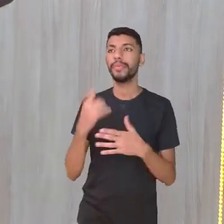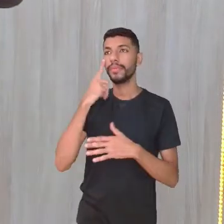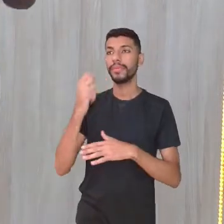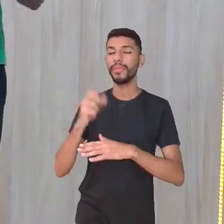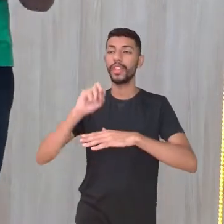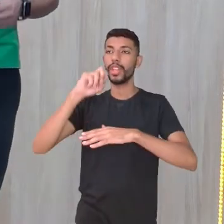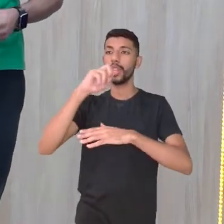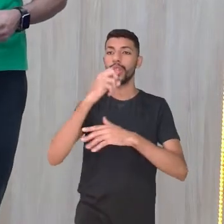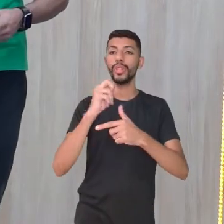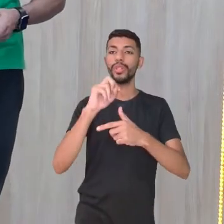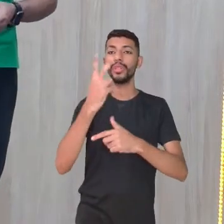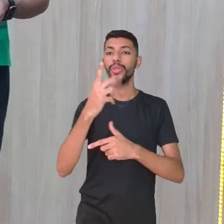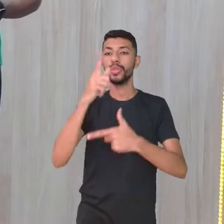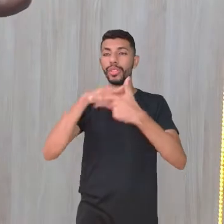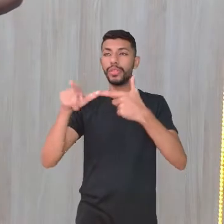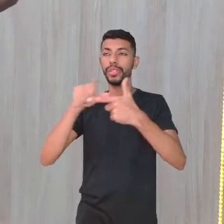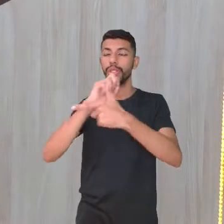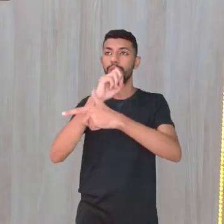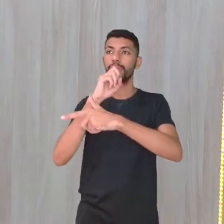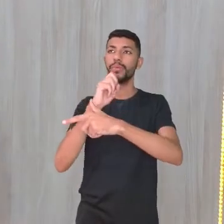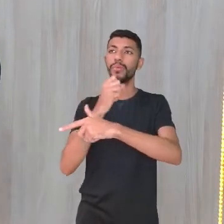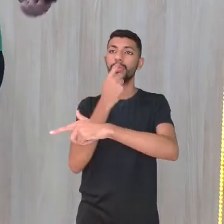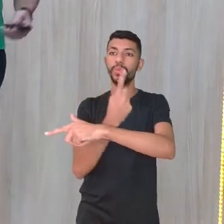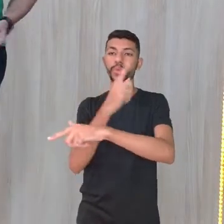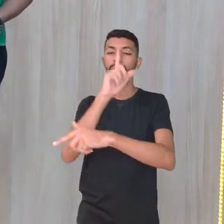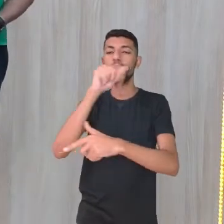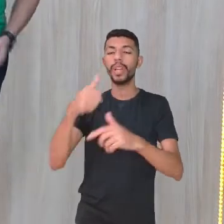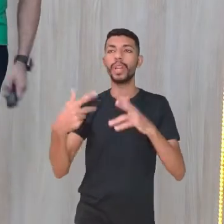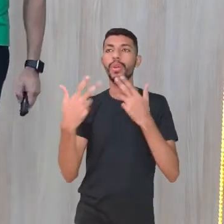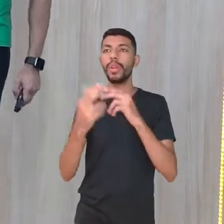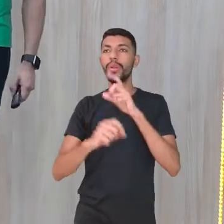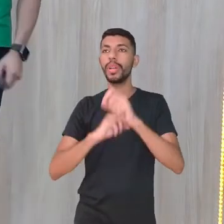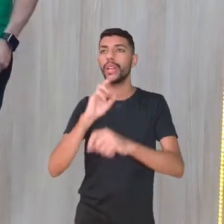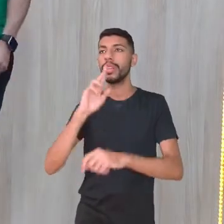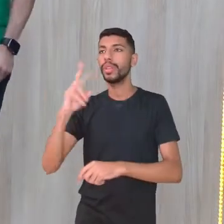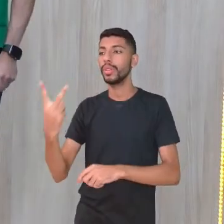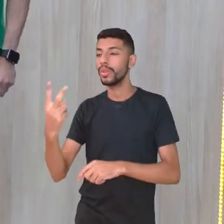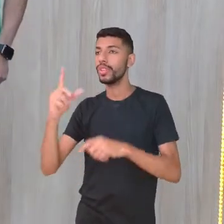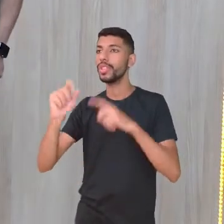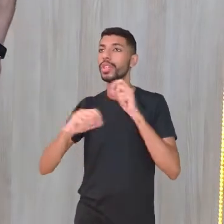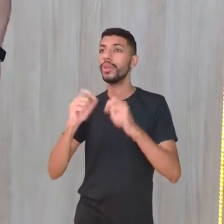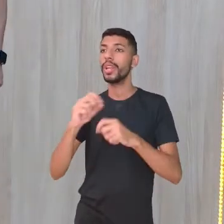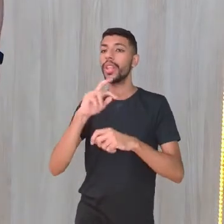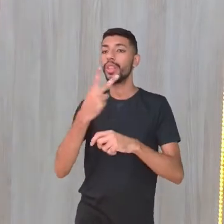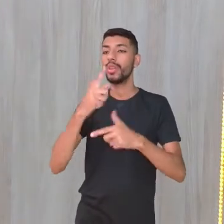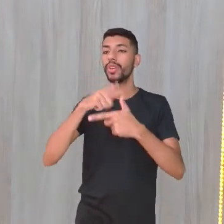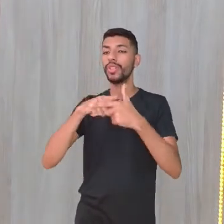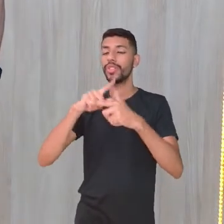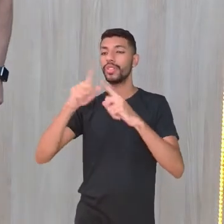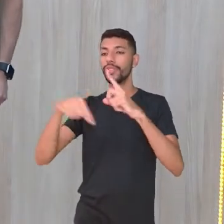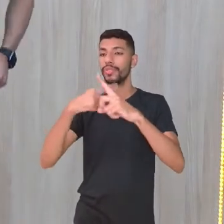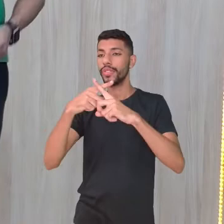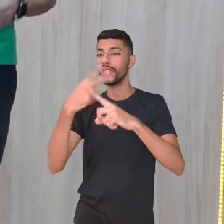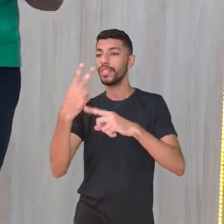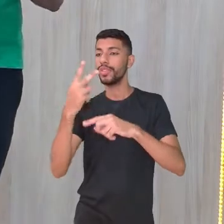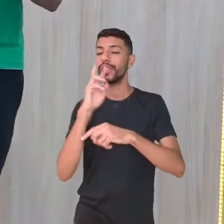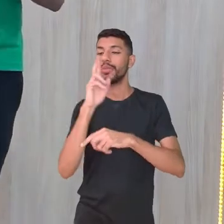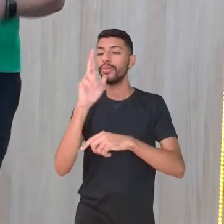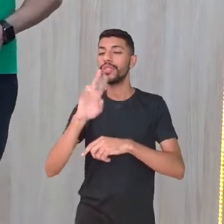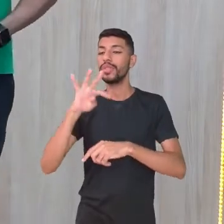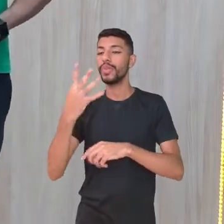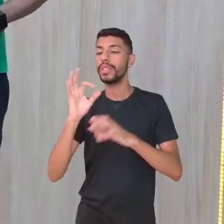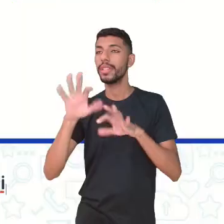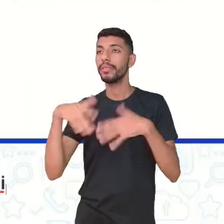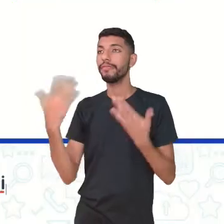por 1 é igual a 2. Então, eu só fiquei com o quê? Com 2 vezes 2, que é igual a 4. Então, esse é o